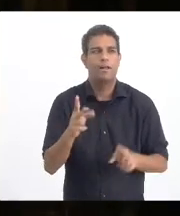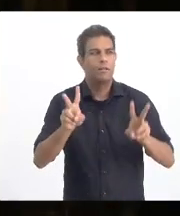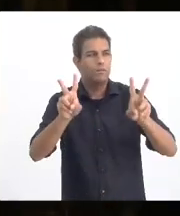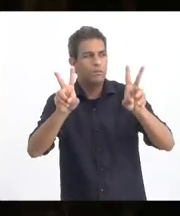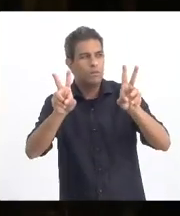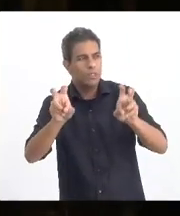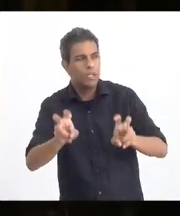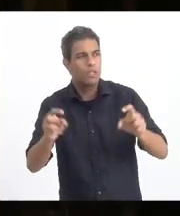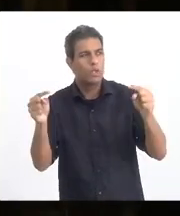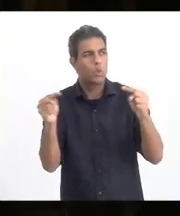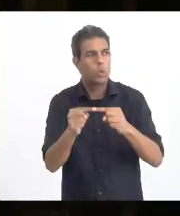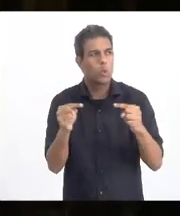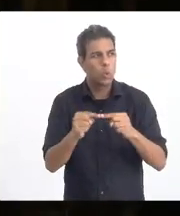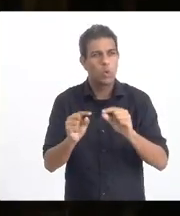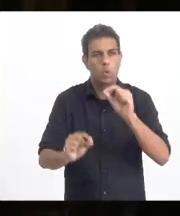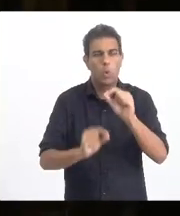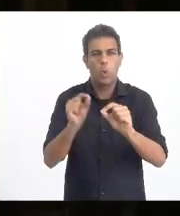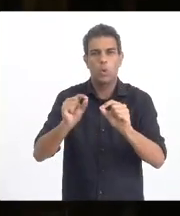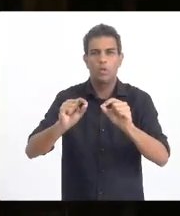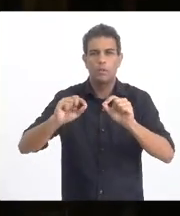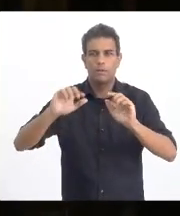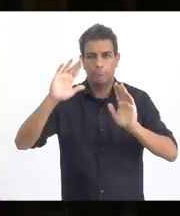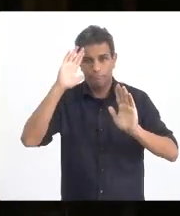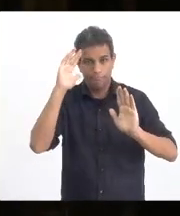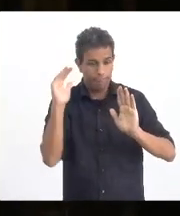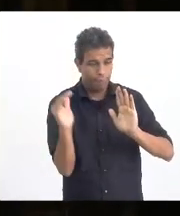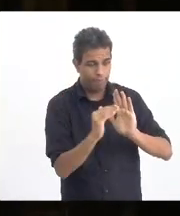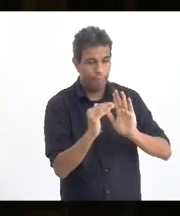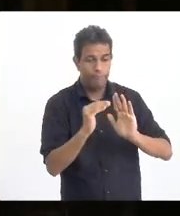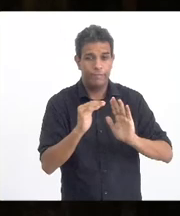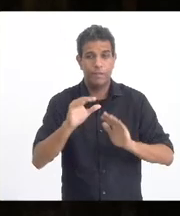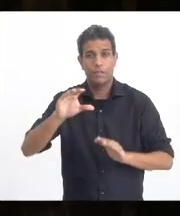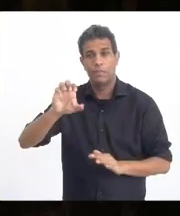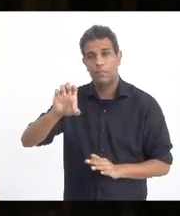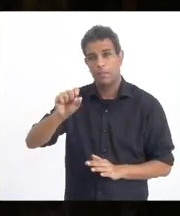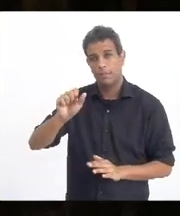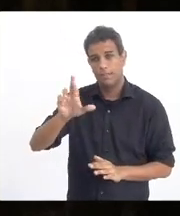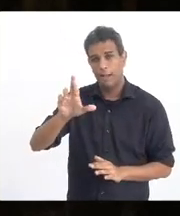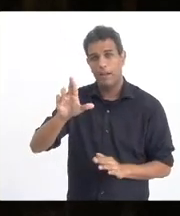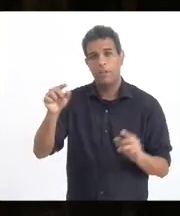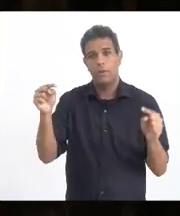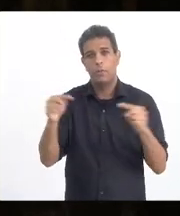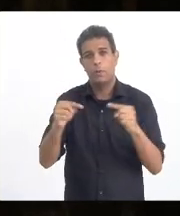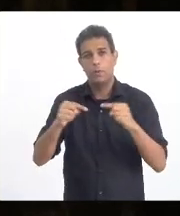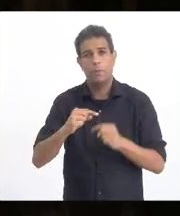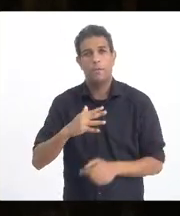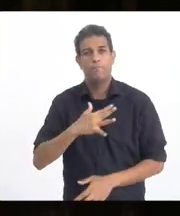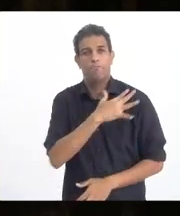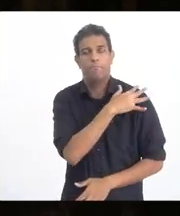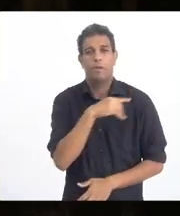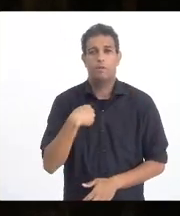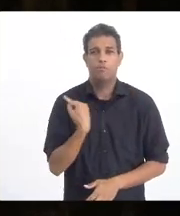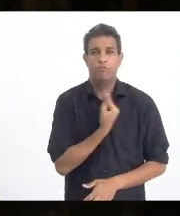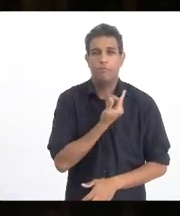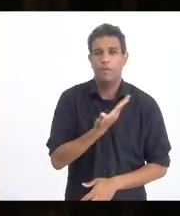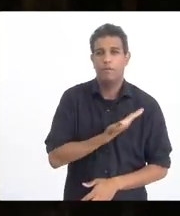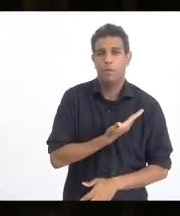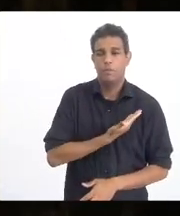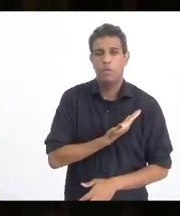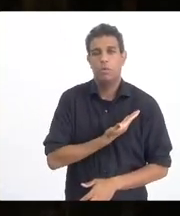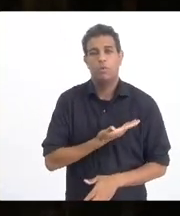naquele dia, falei, eu tenho um companheiro, digo aqui publicamente, César de Oliveira Santos, um militar nosso, meu amigo